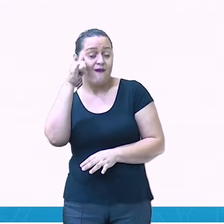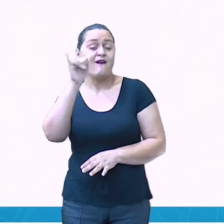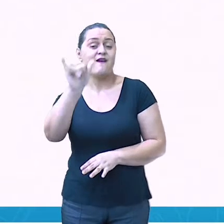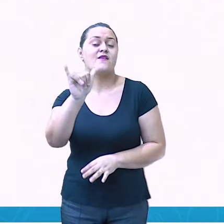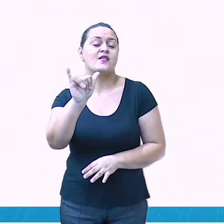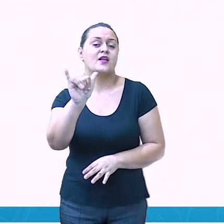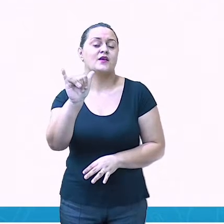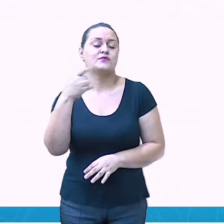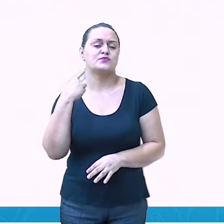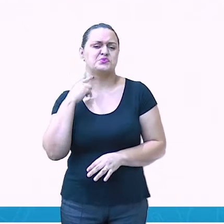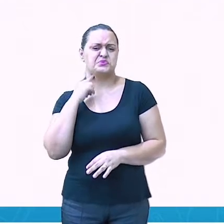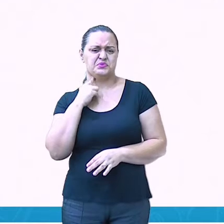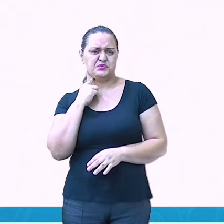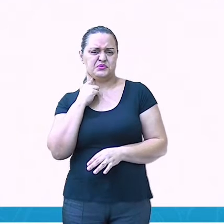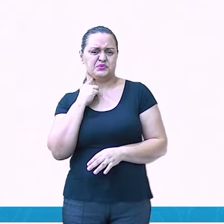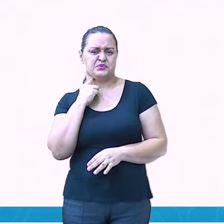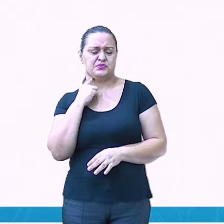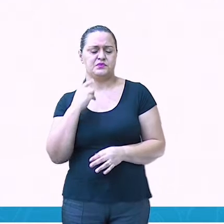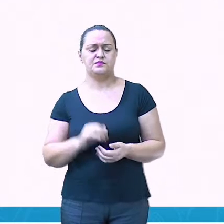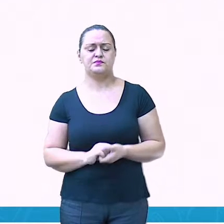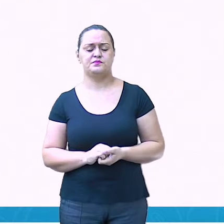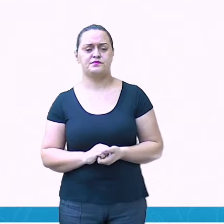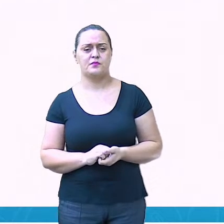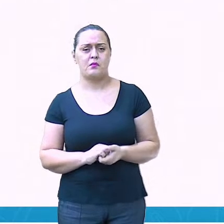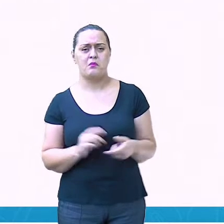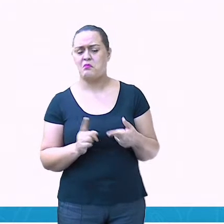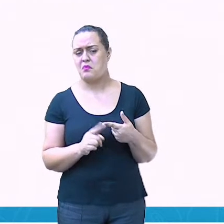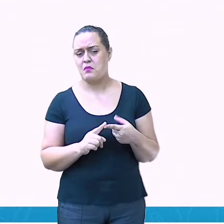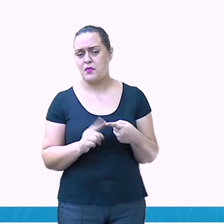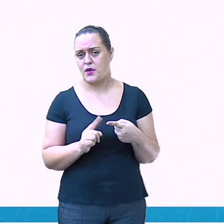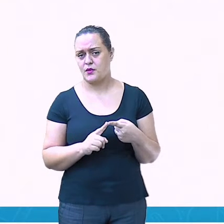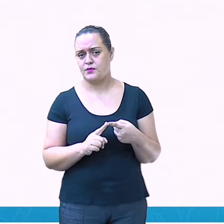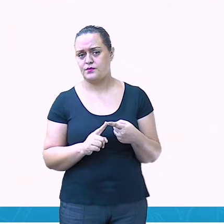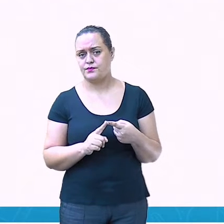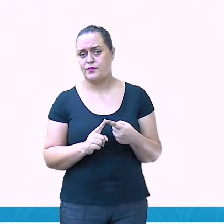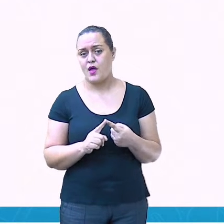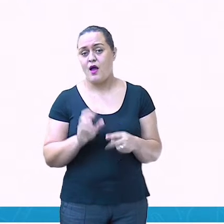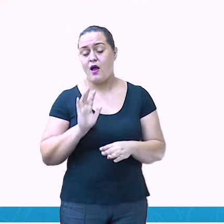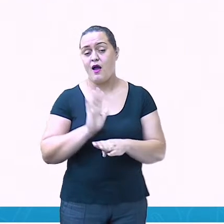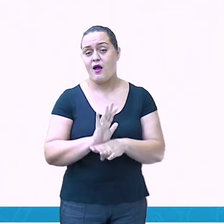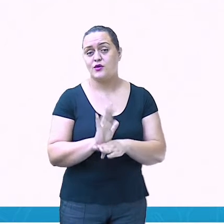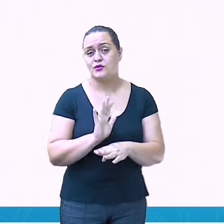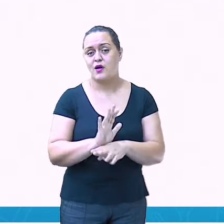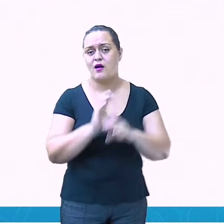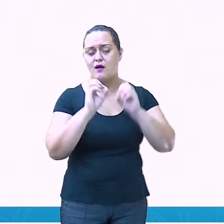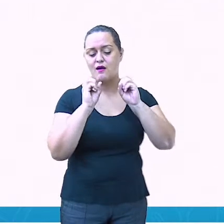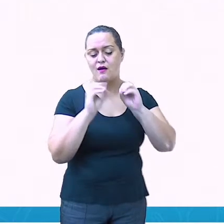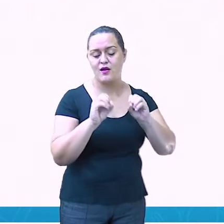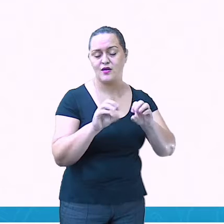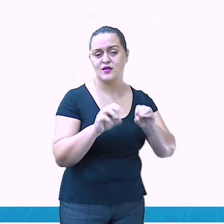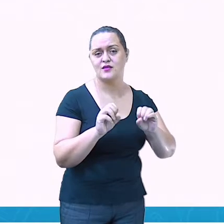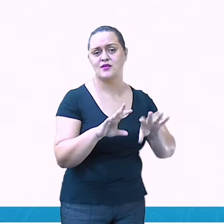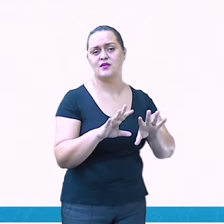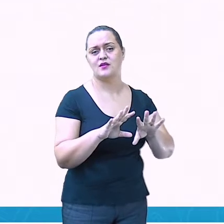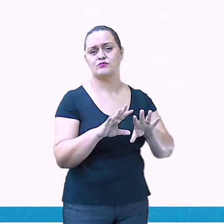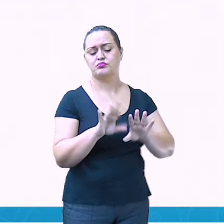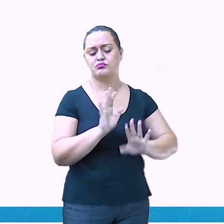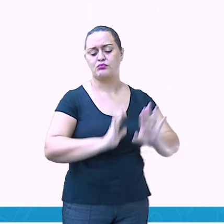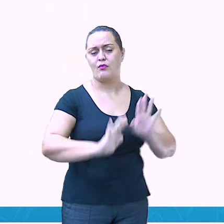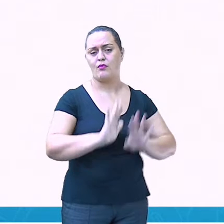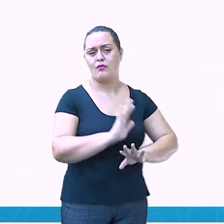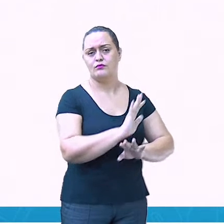educação ambiental. Mas eu sou só um aluno, né? Como que eu poderia trazer isto? Eu sou só